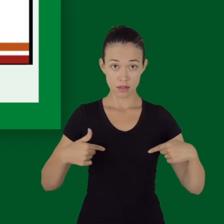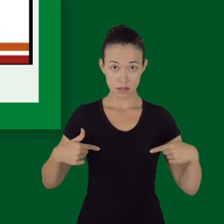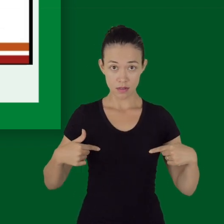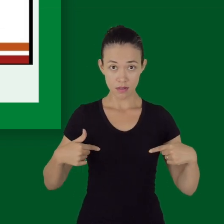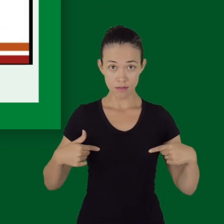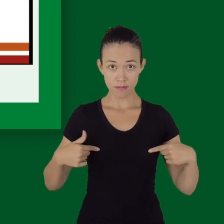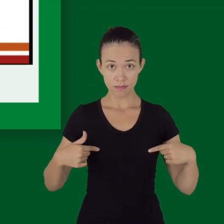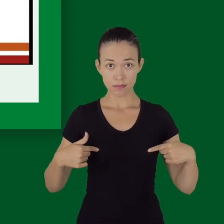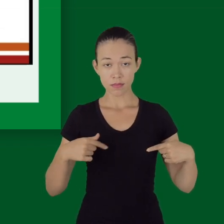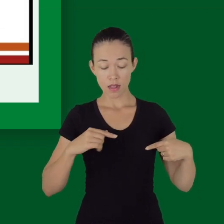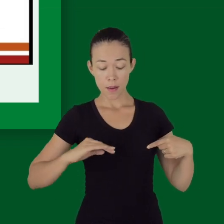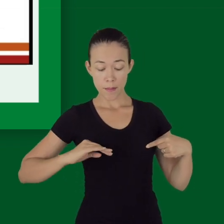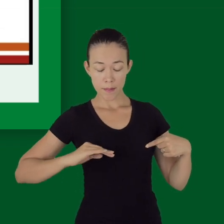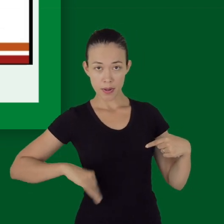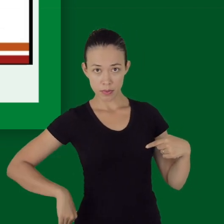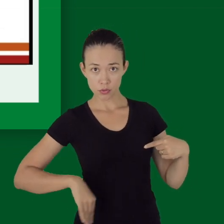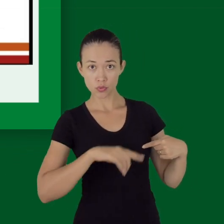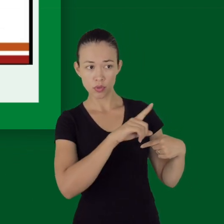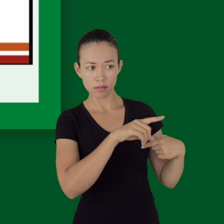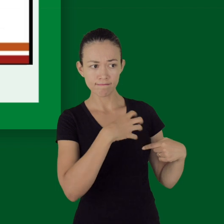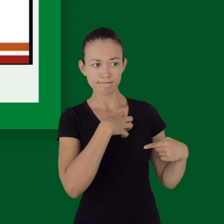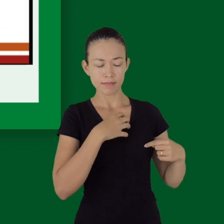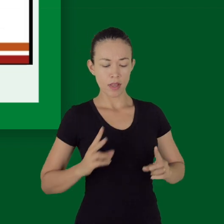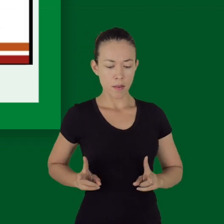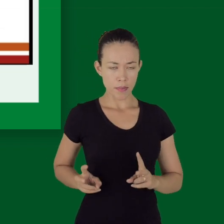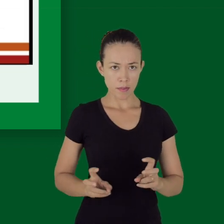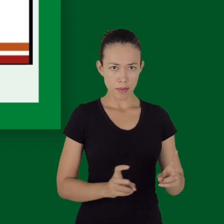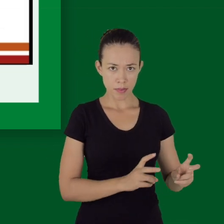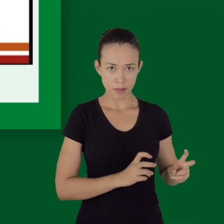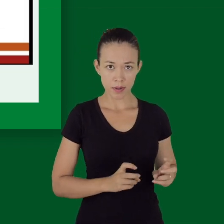T10, em relação ao comprometimento